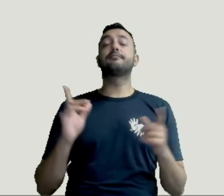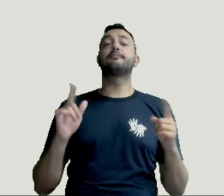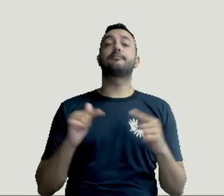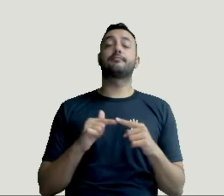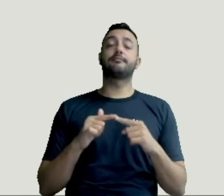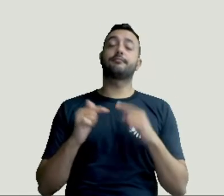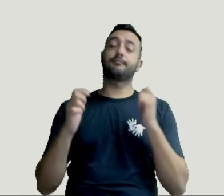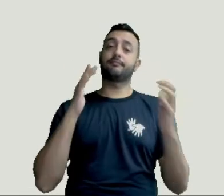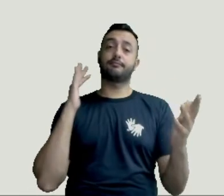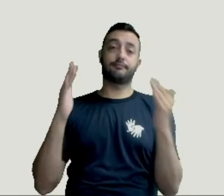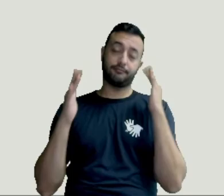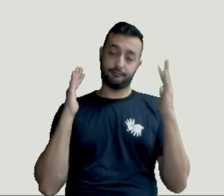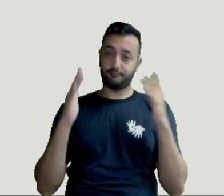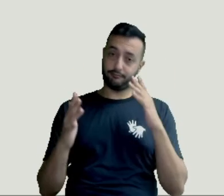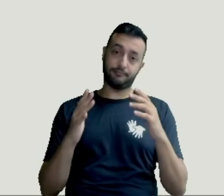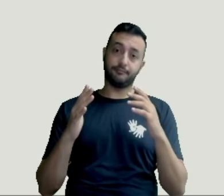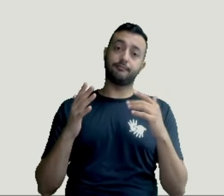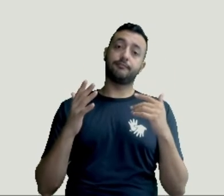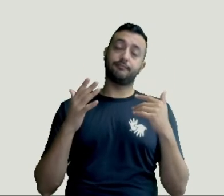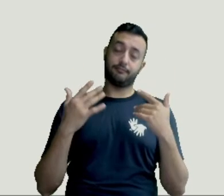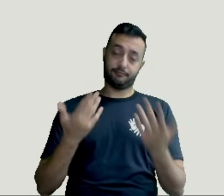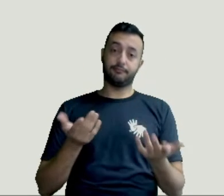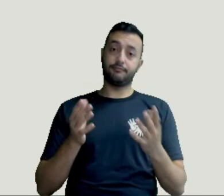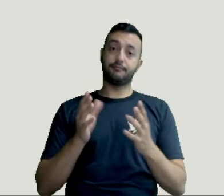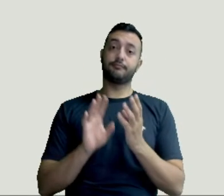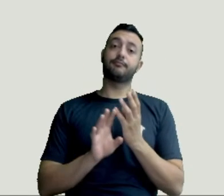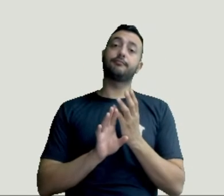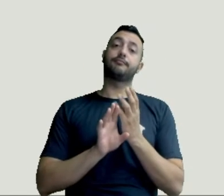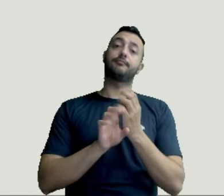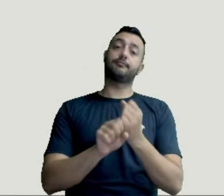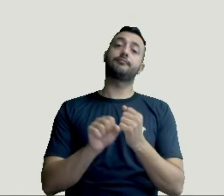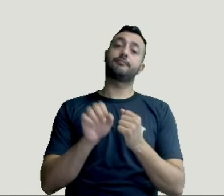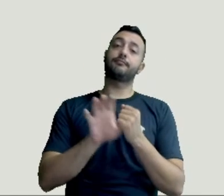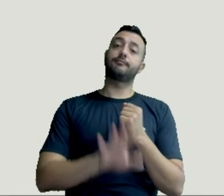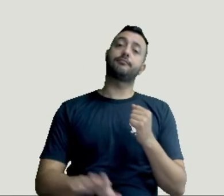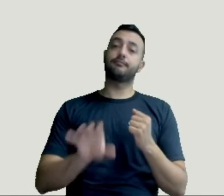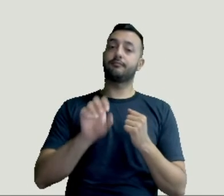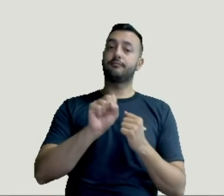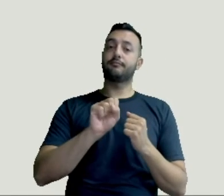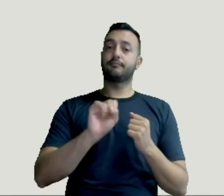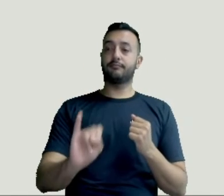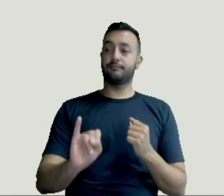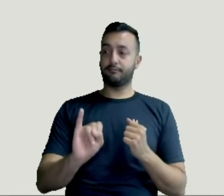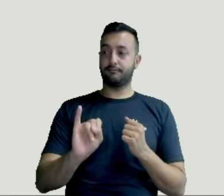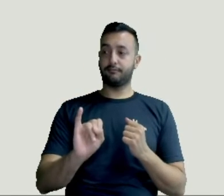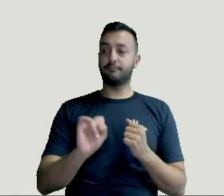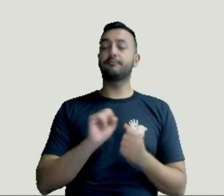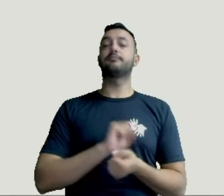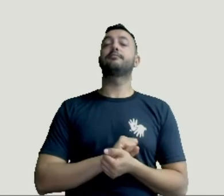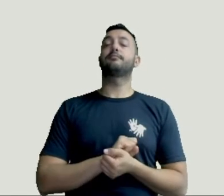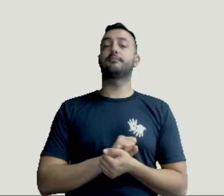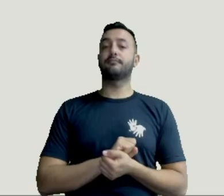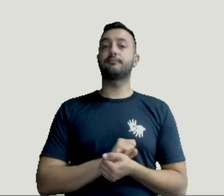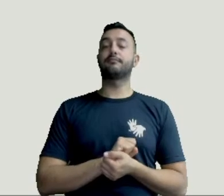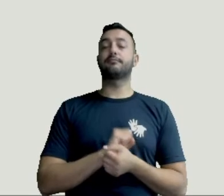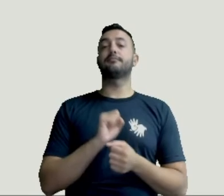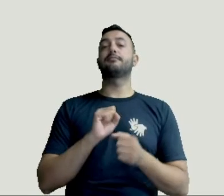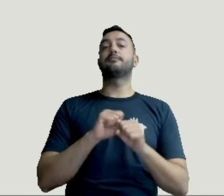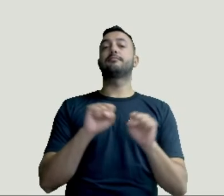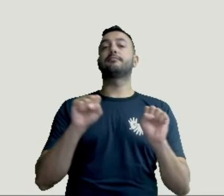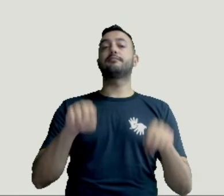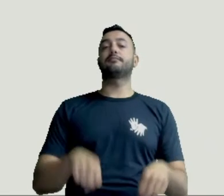Na velocidade média no Sistema Internacional de Unidade, tá? Que é o SI, Sistema Internacional, tá?